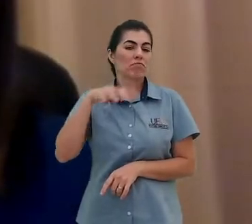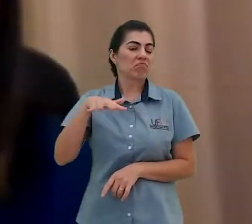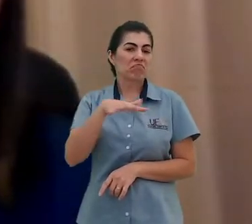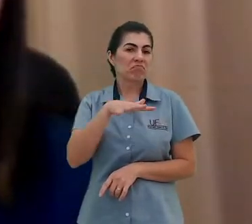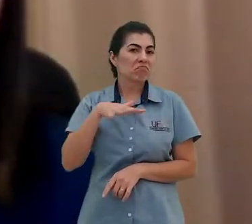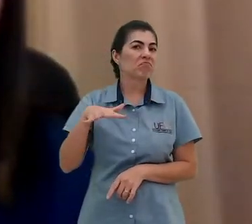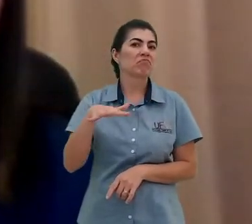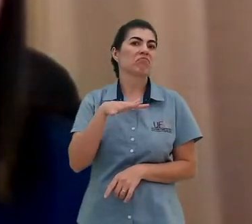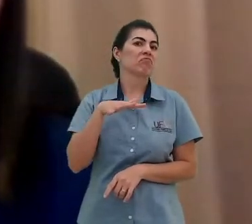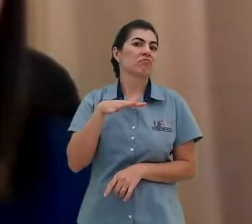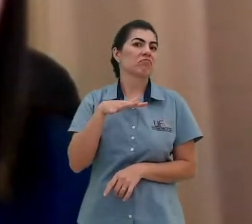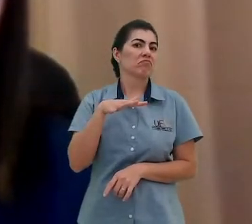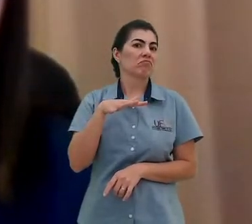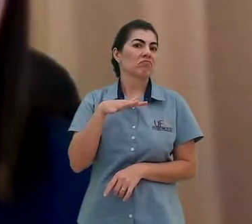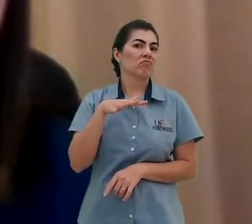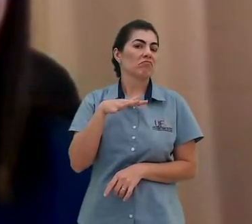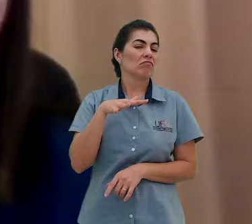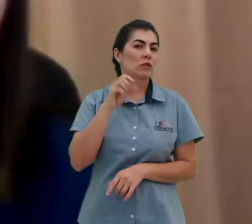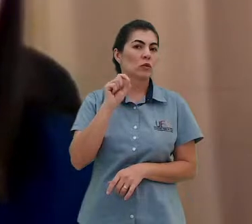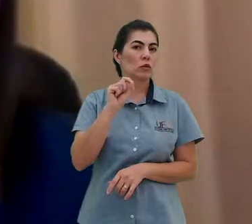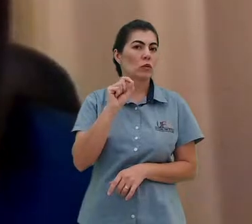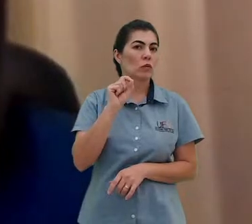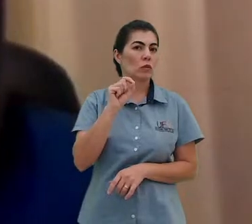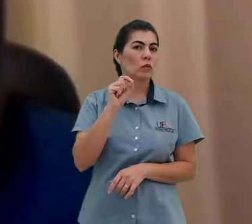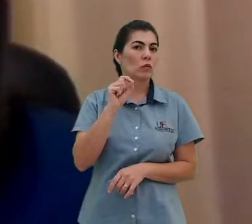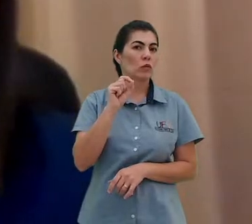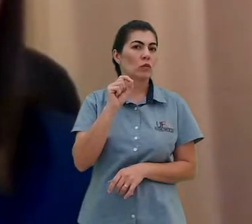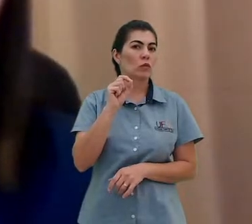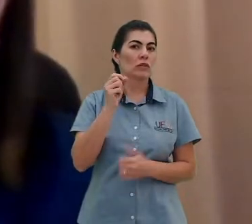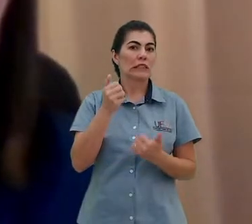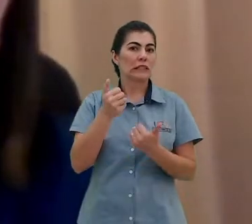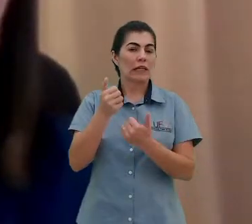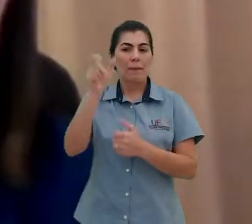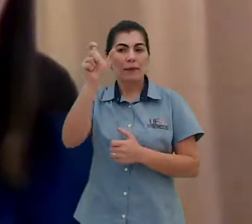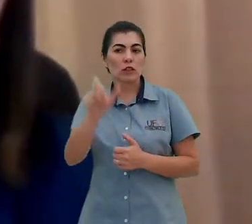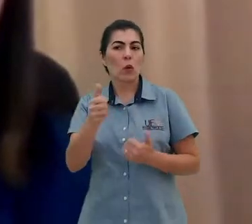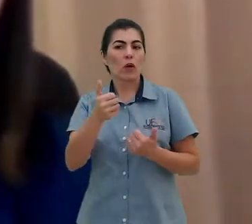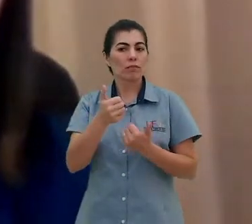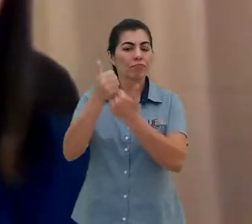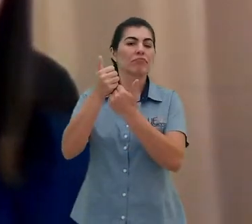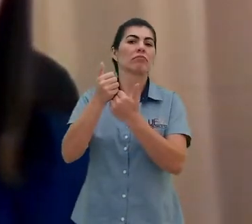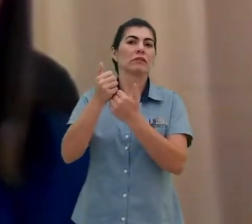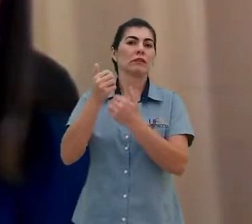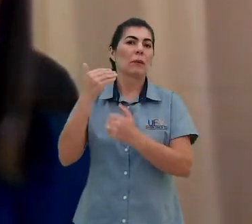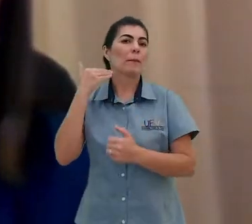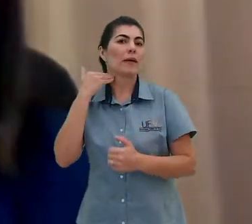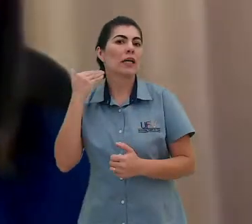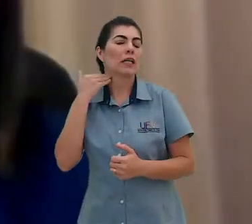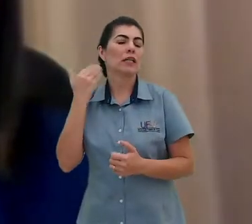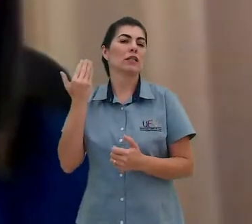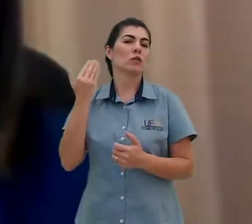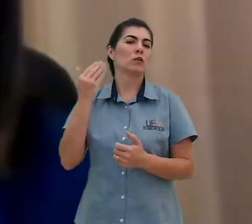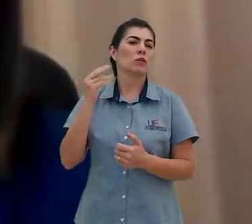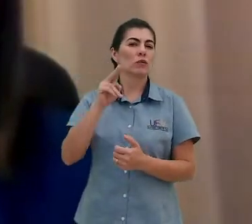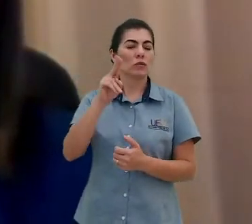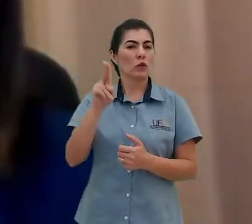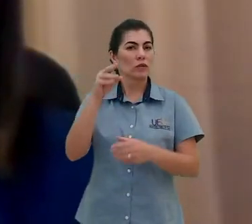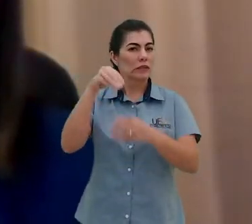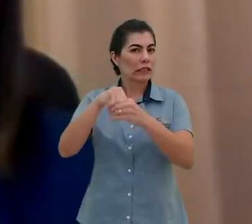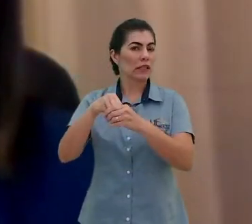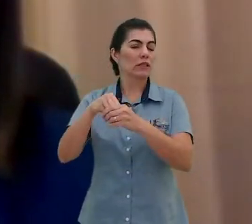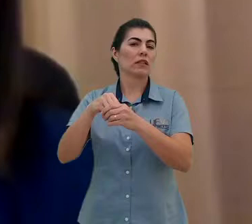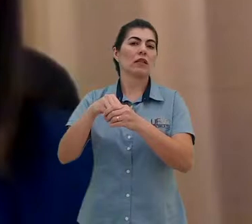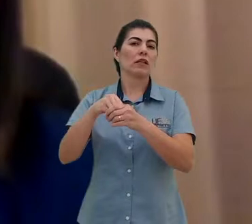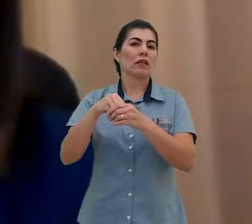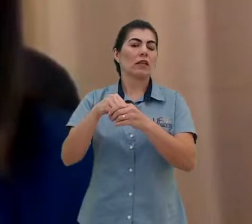Os assistentes inteligentes aí que a gente encontra em bancos, em qualquer tipo de aplicação, até